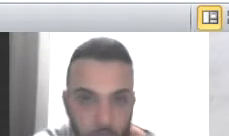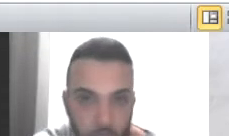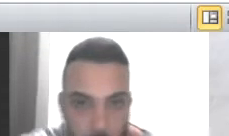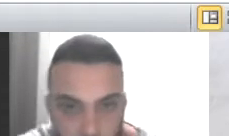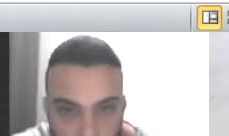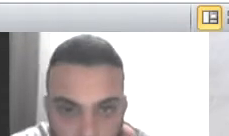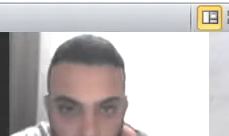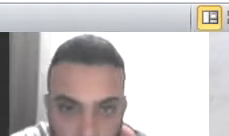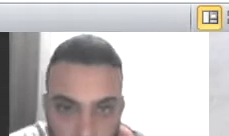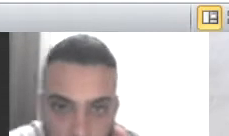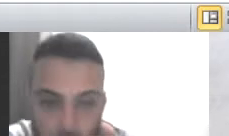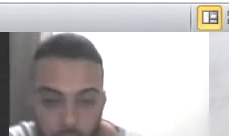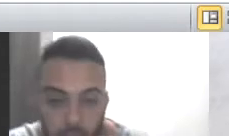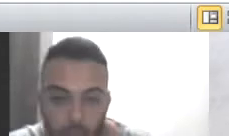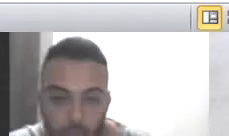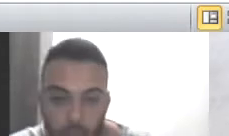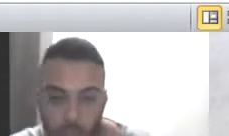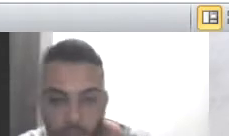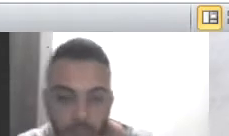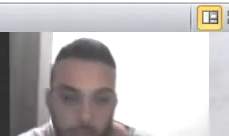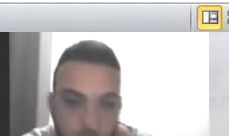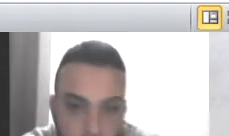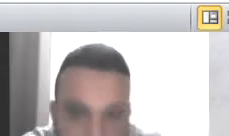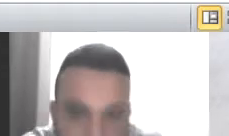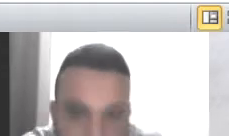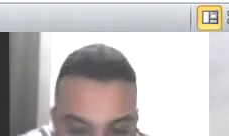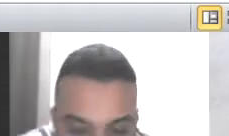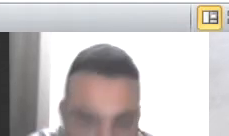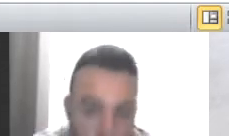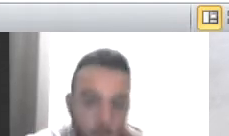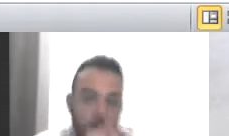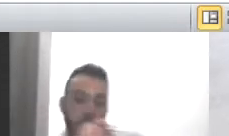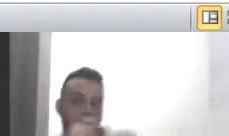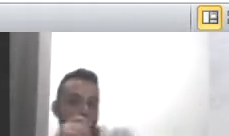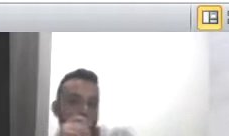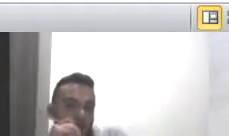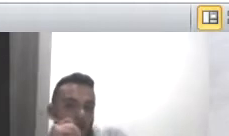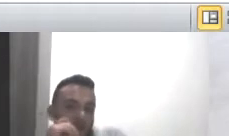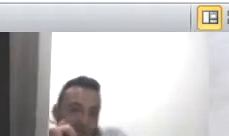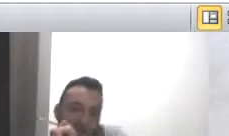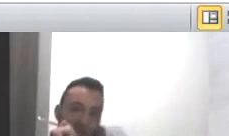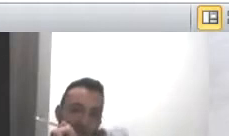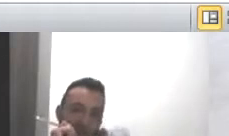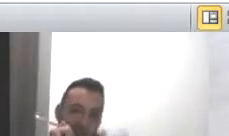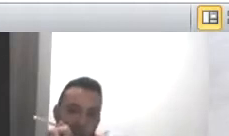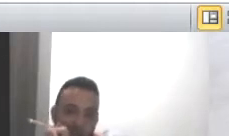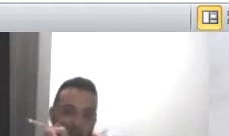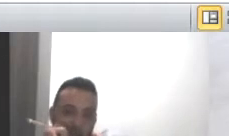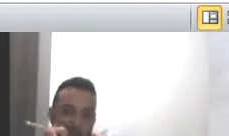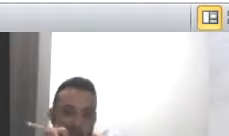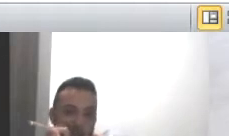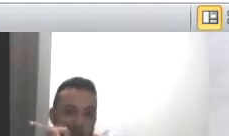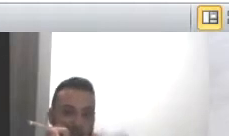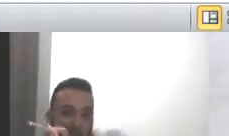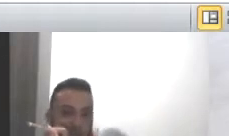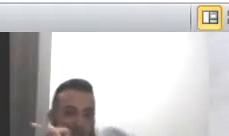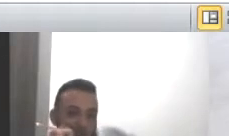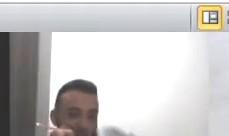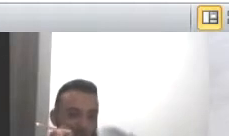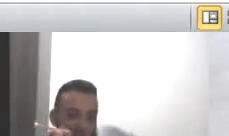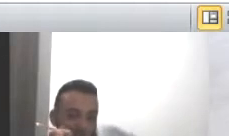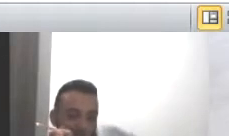de uma substância ácida e outra básica. Então, a gente vê aí, por exemplo, quando eu tenho uma substância, né,